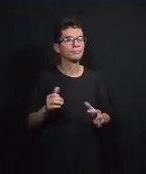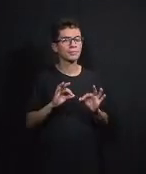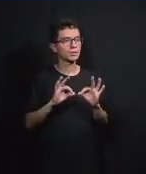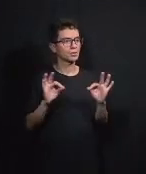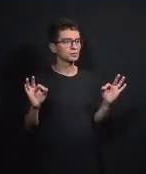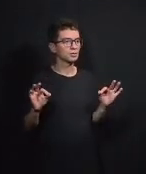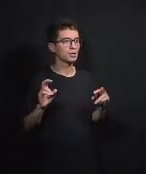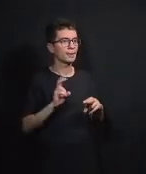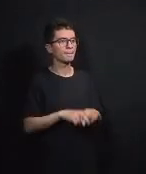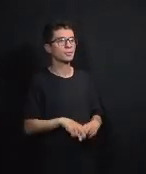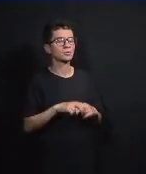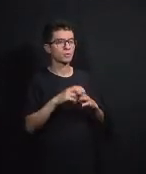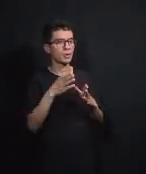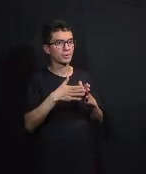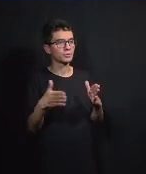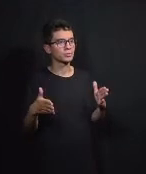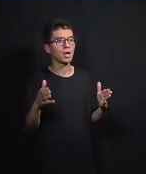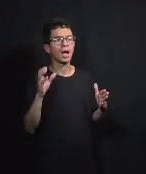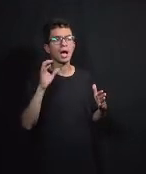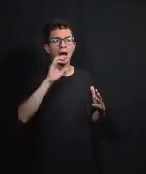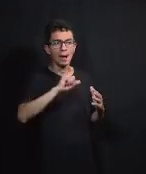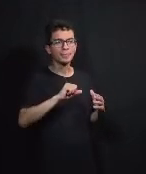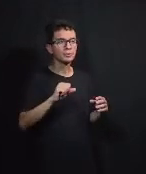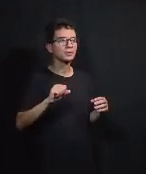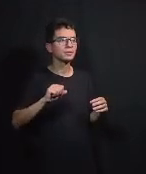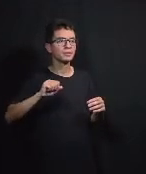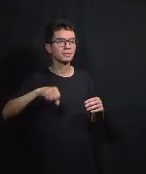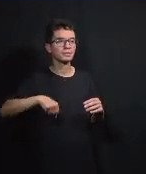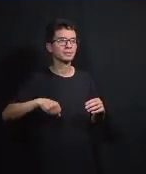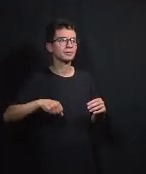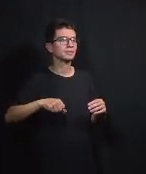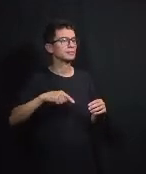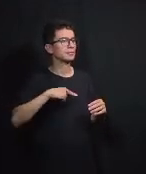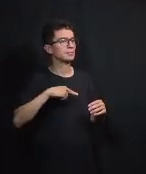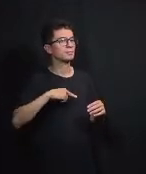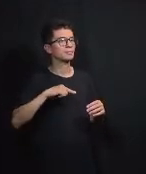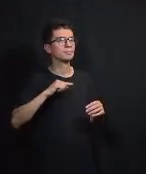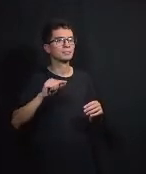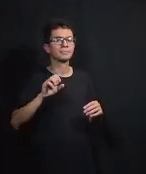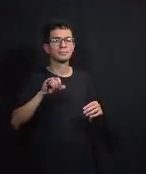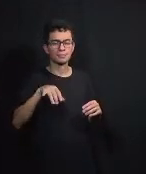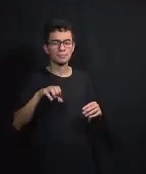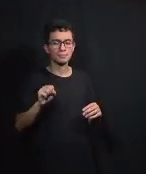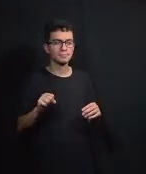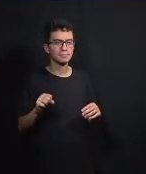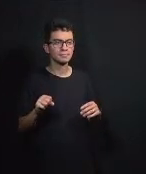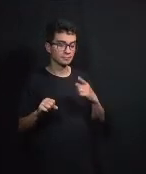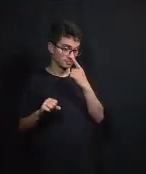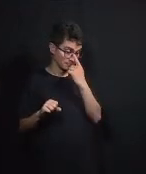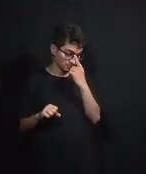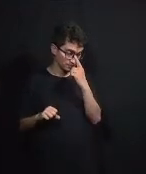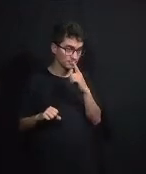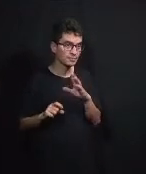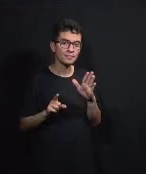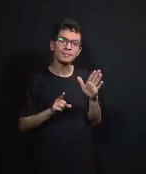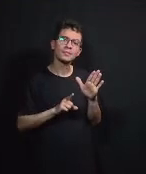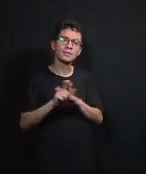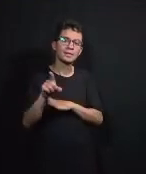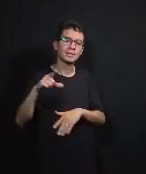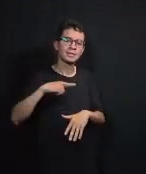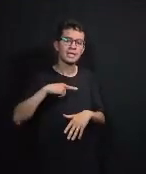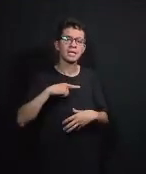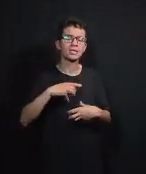Portanto, esse processo foi rápido, mas já havia elementos ali. Agora, professor, há algum tipo